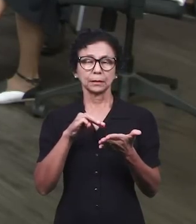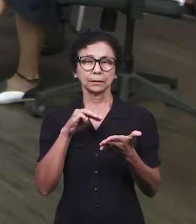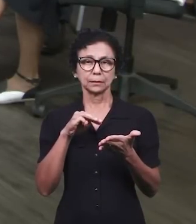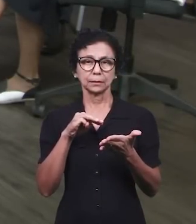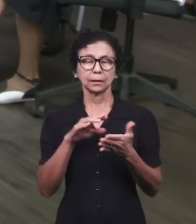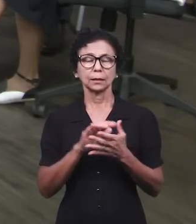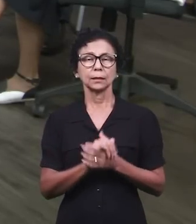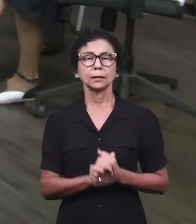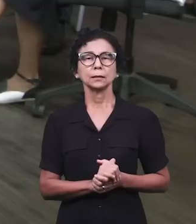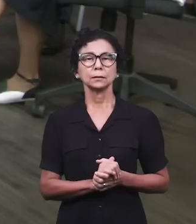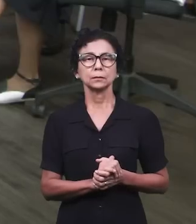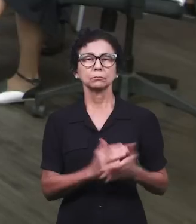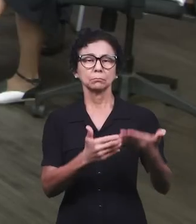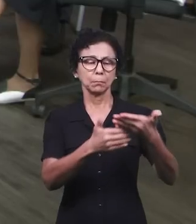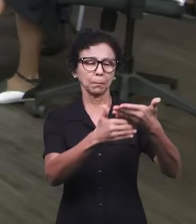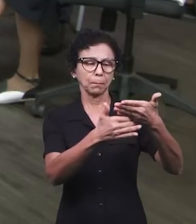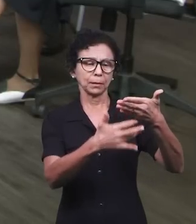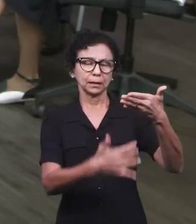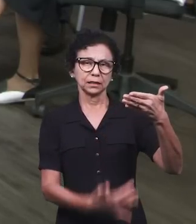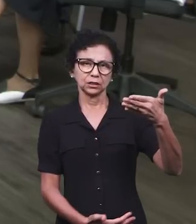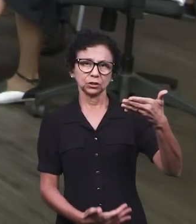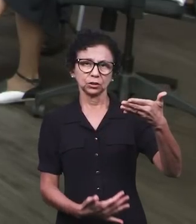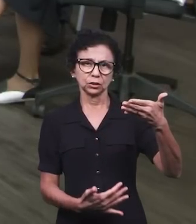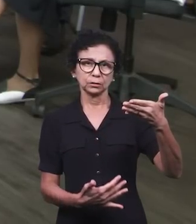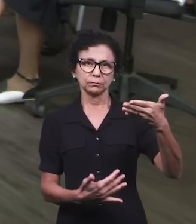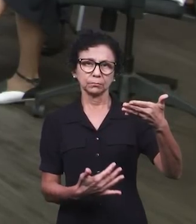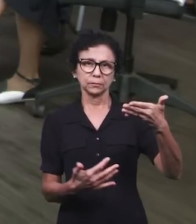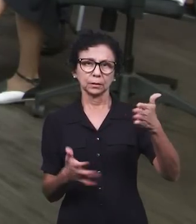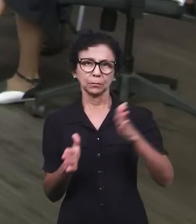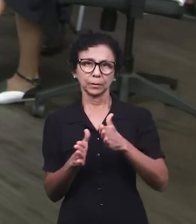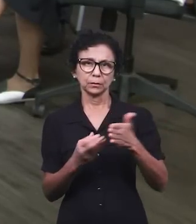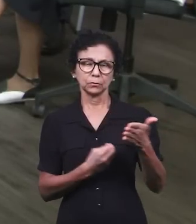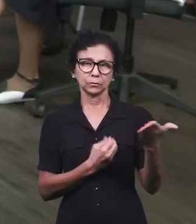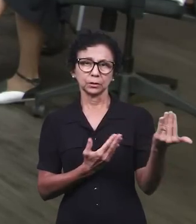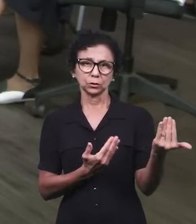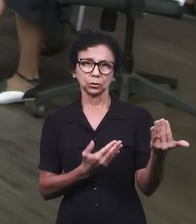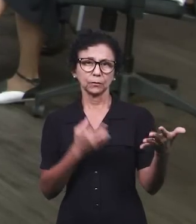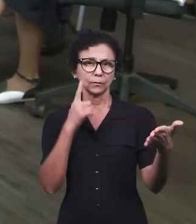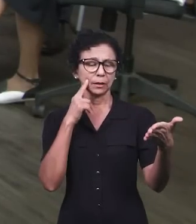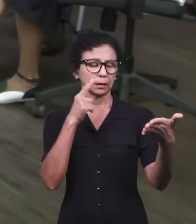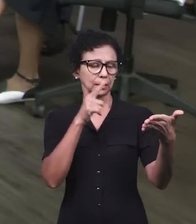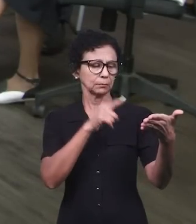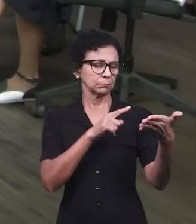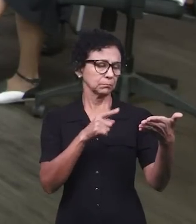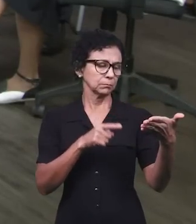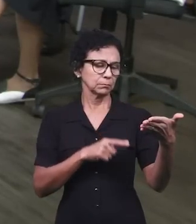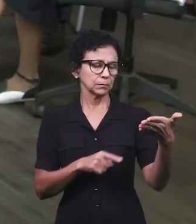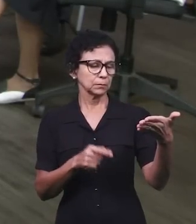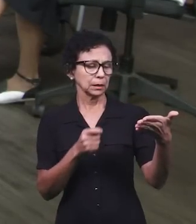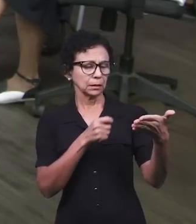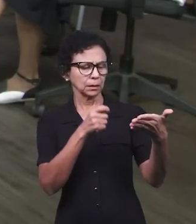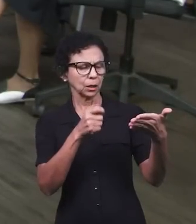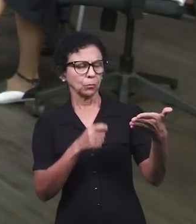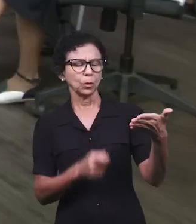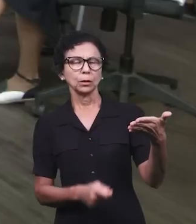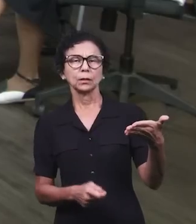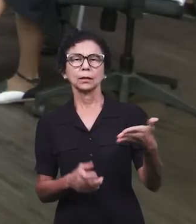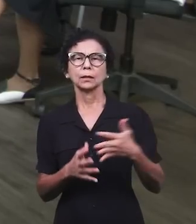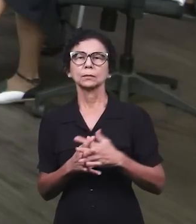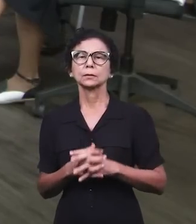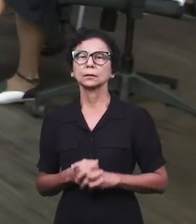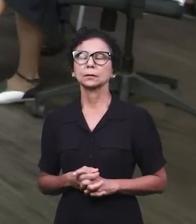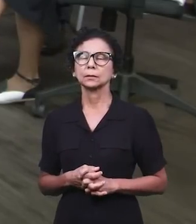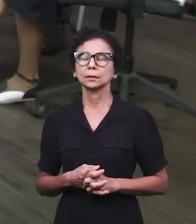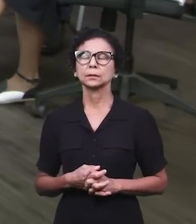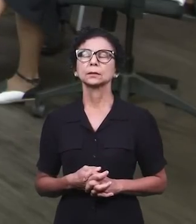você coloca lá Os Dias da Minha Mocidade, vai aparecer uma playlist. Vai, passeia por ali, né? Hoje em dia você maratona se você